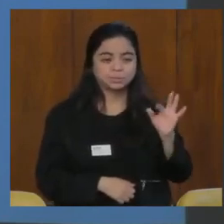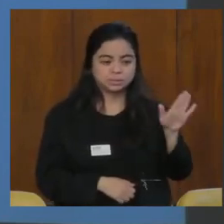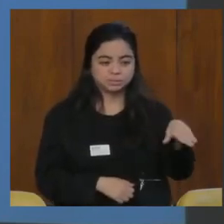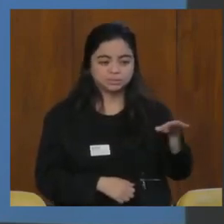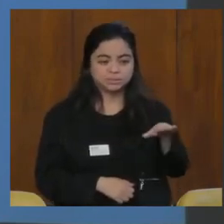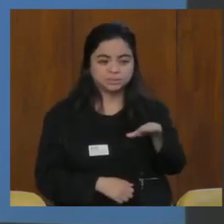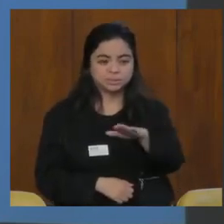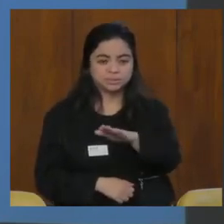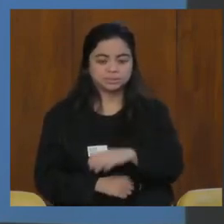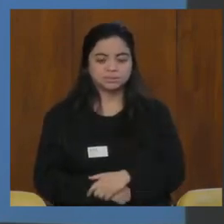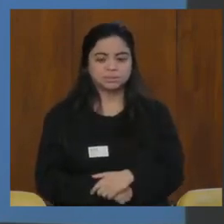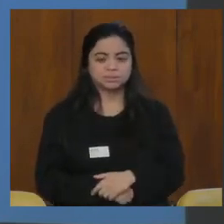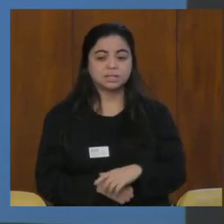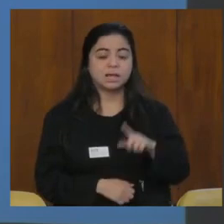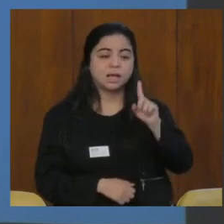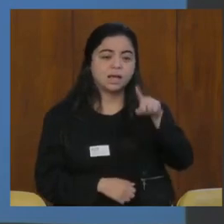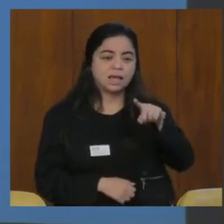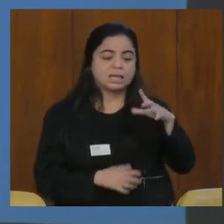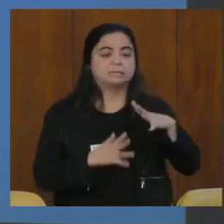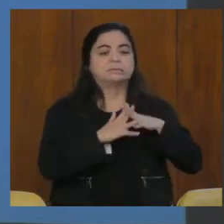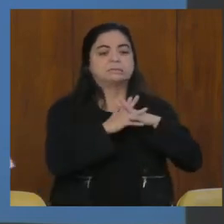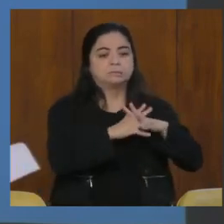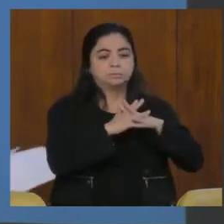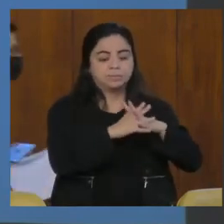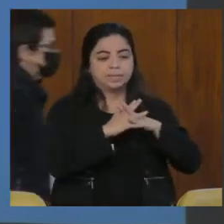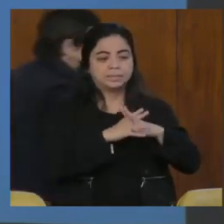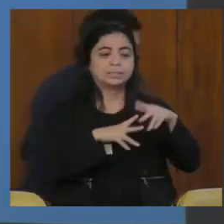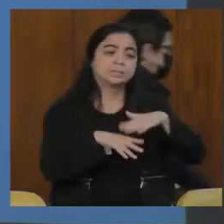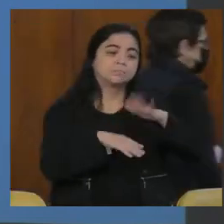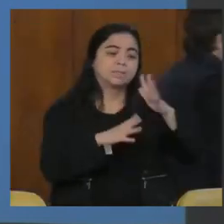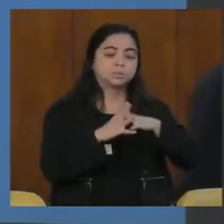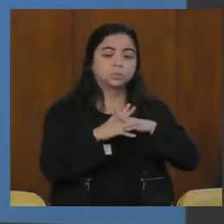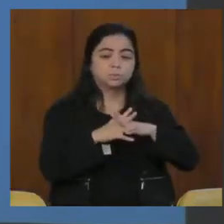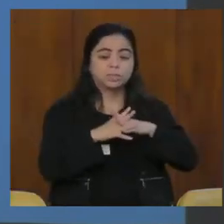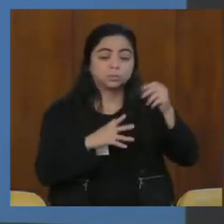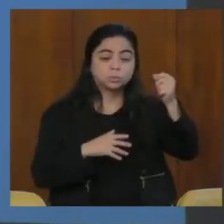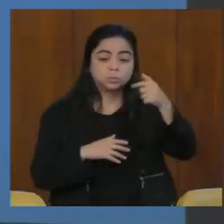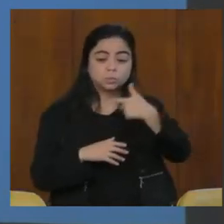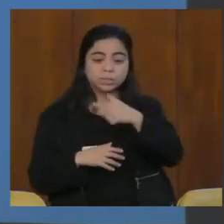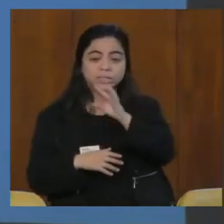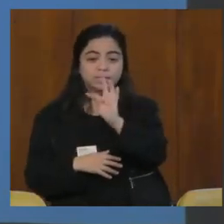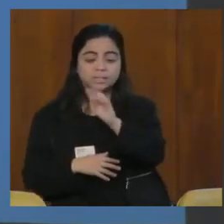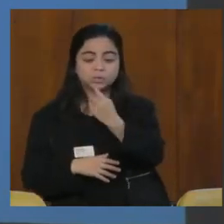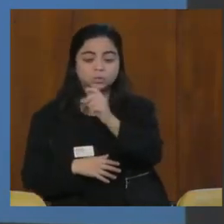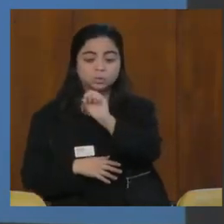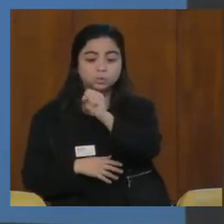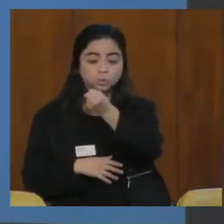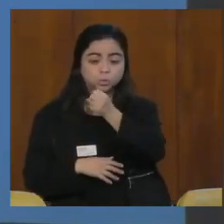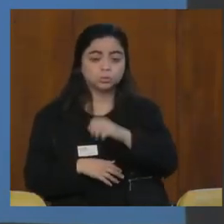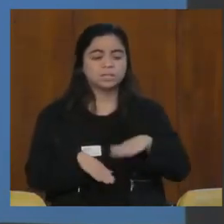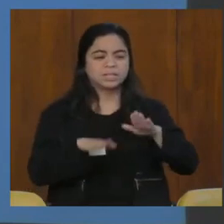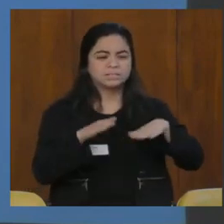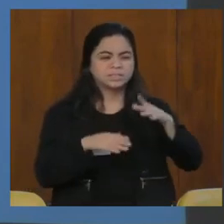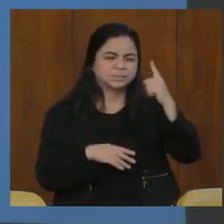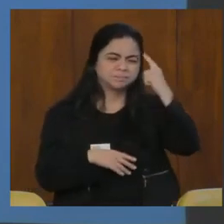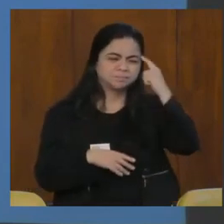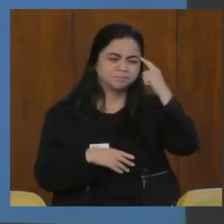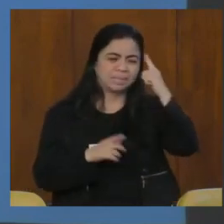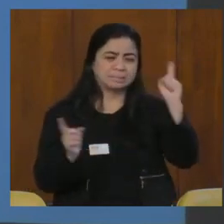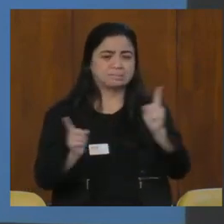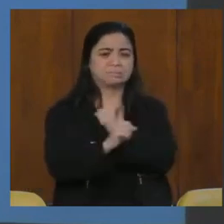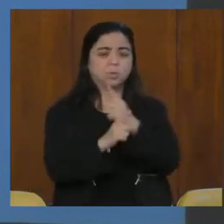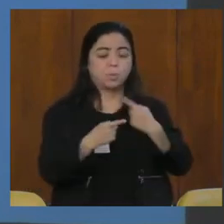crianças. São cardiopatias complexas, mais complexas que na síndrome de Edwards, que às vezes as pessoas pensam o contrário, né?